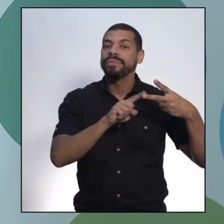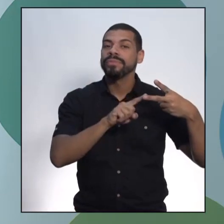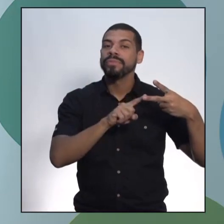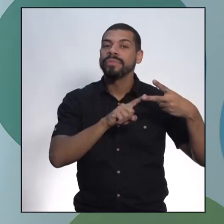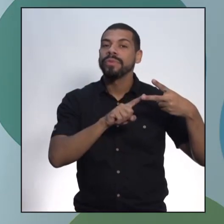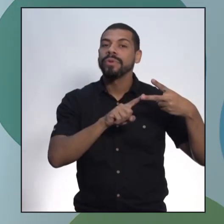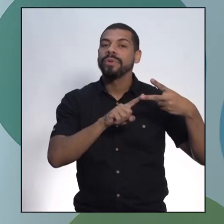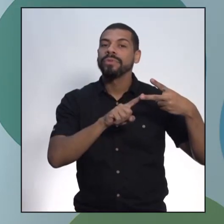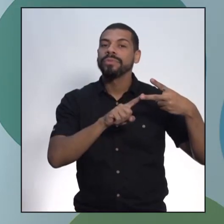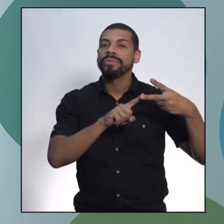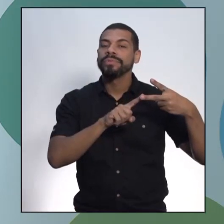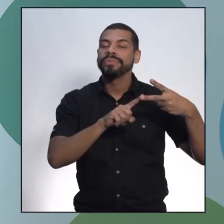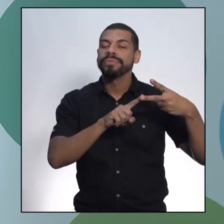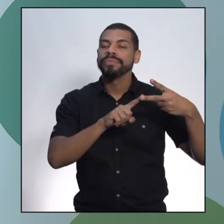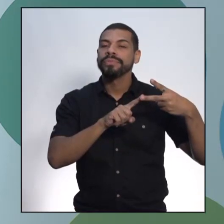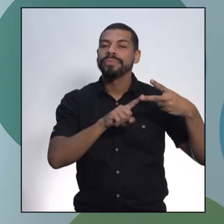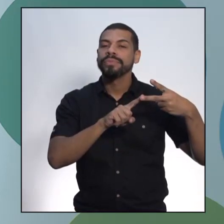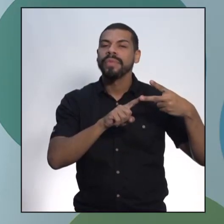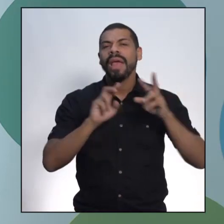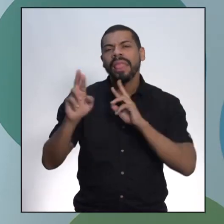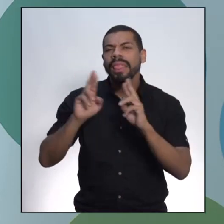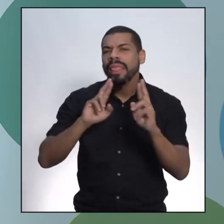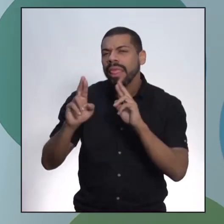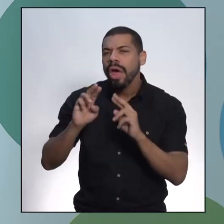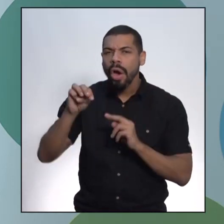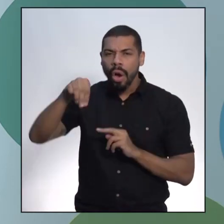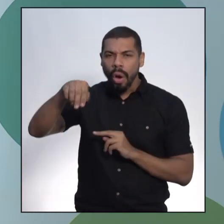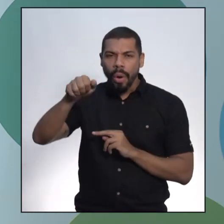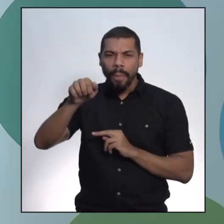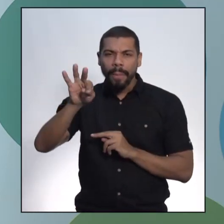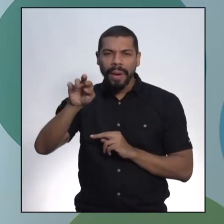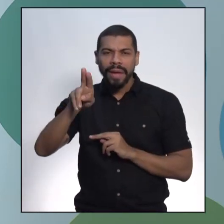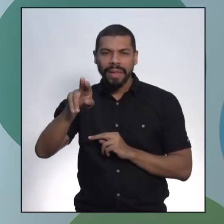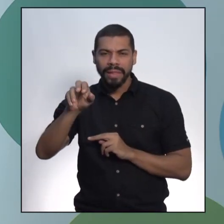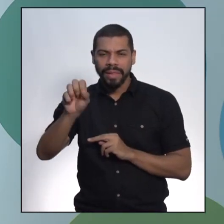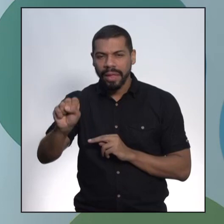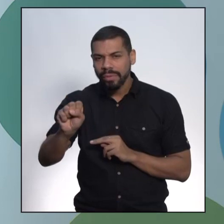paraquedas, o Carl Benz. Mateus, também,